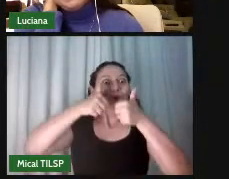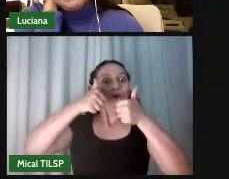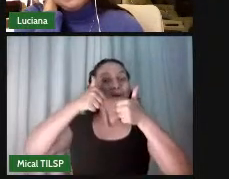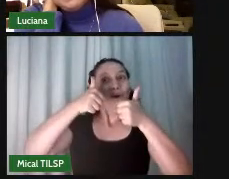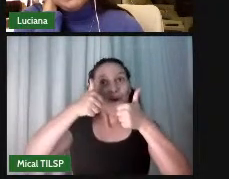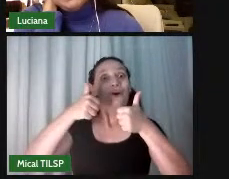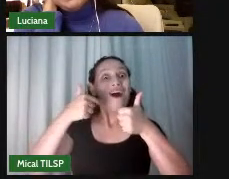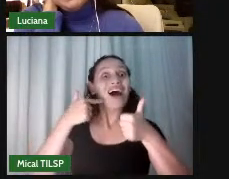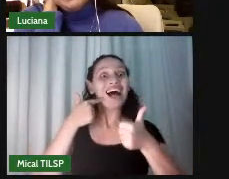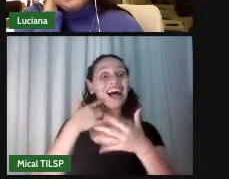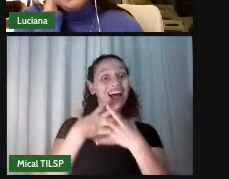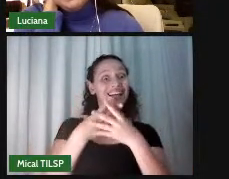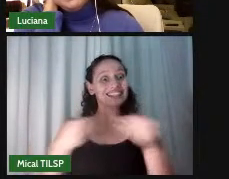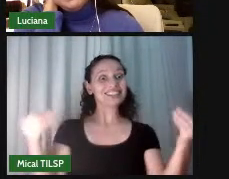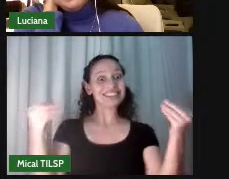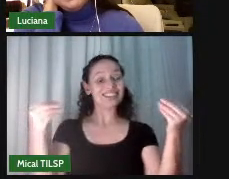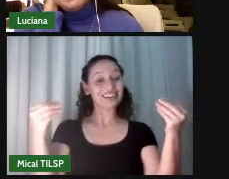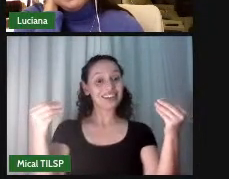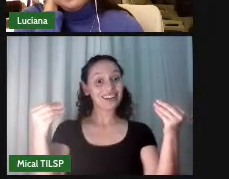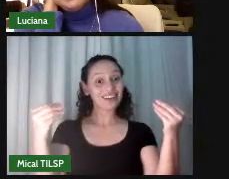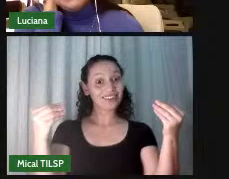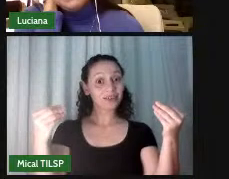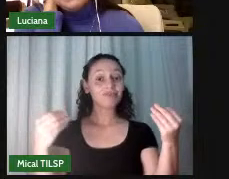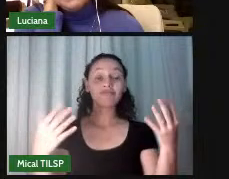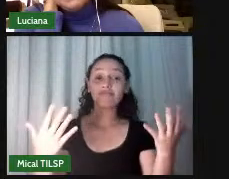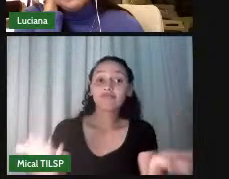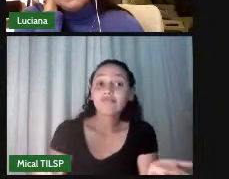Tá? Então,